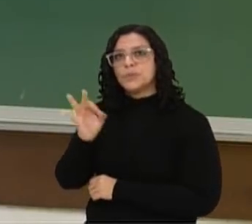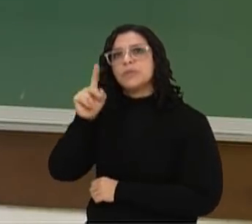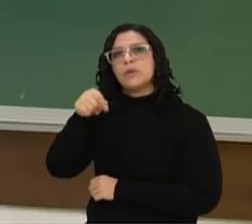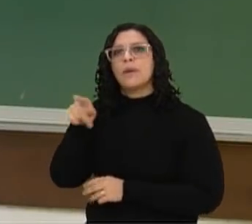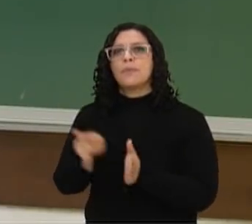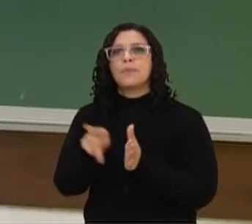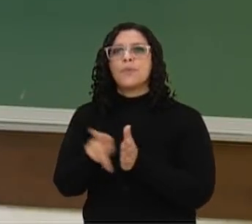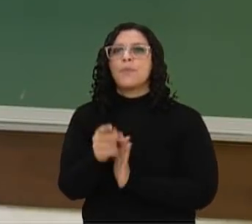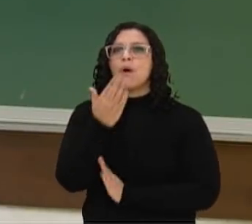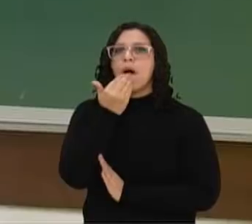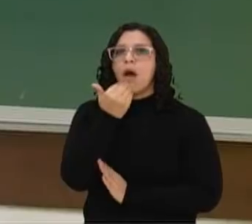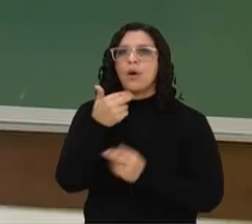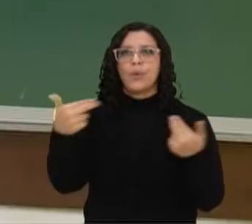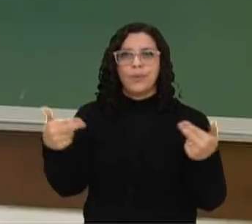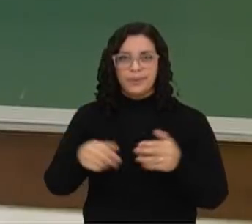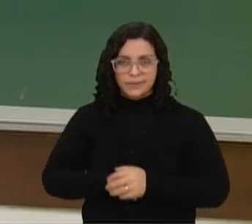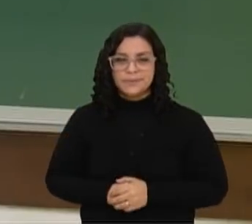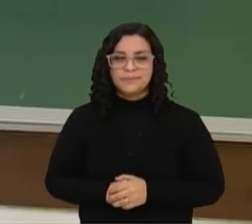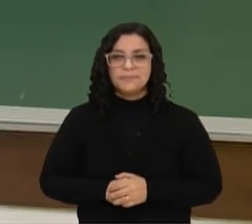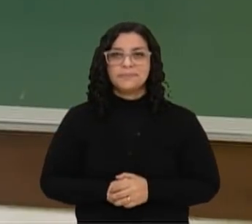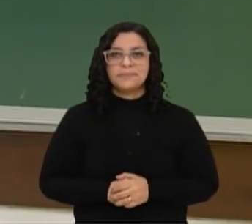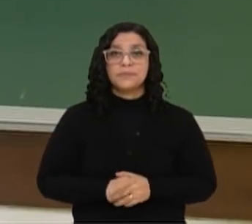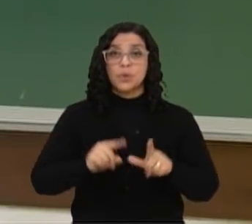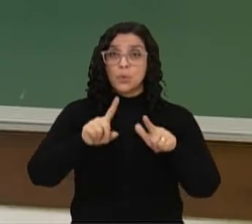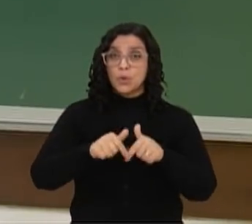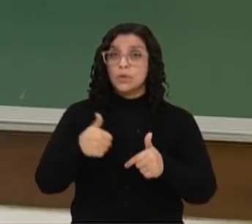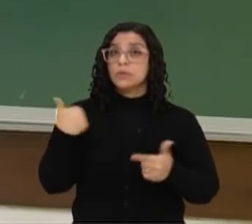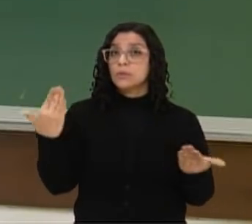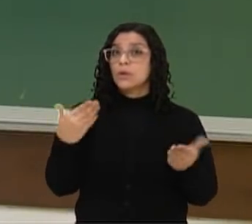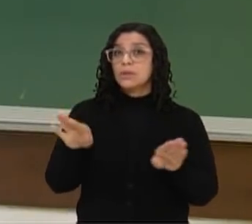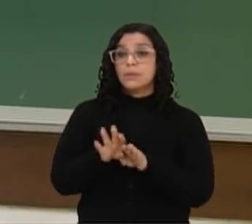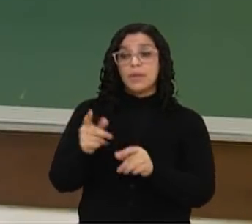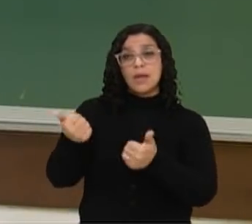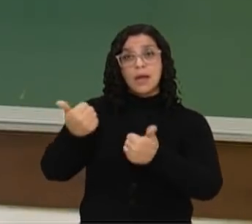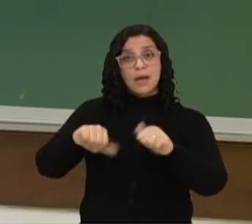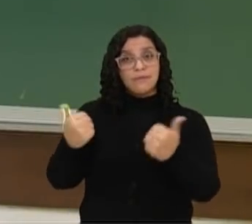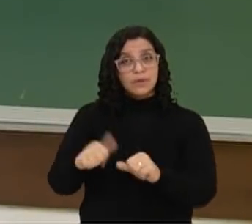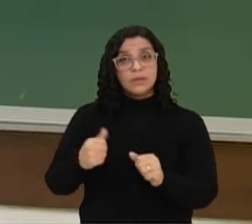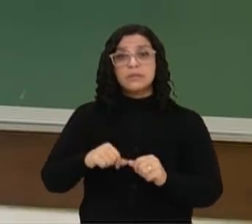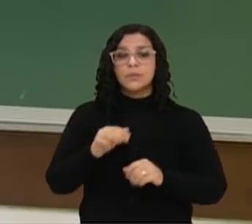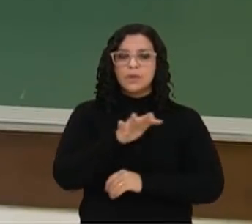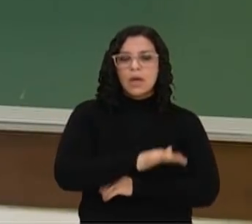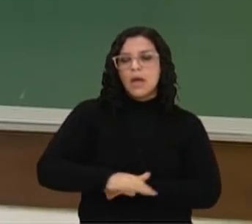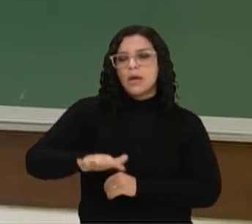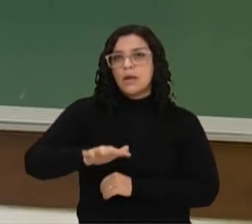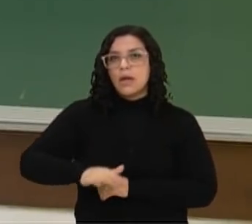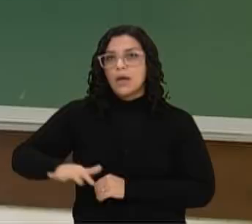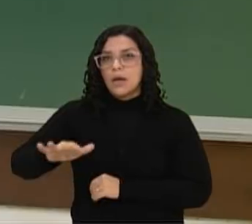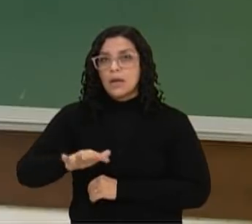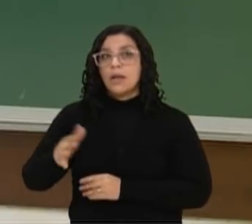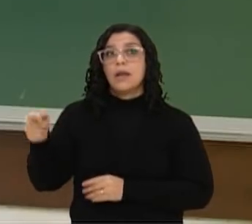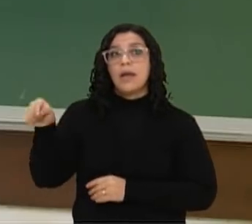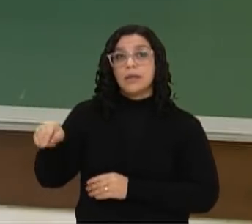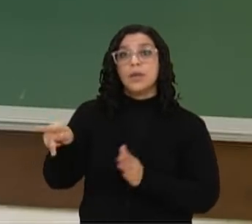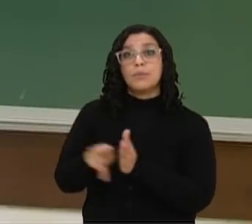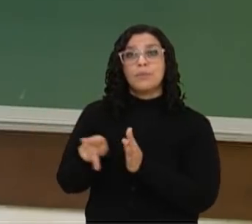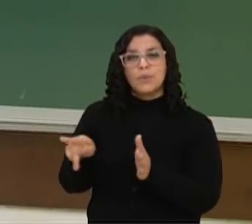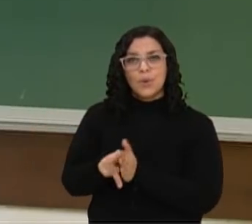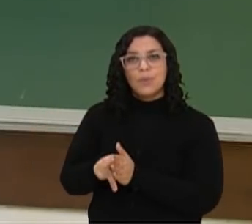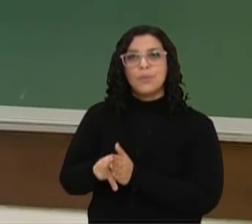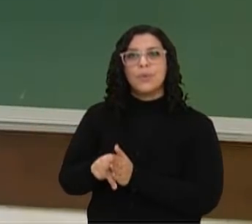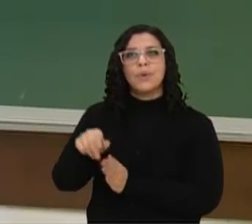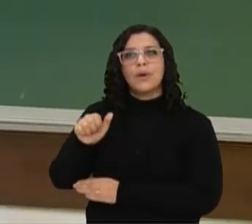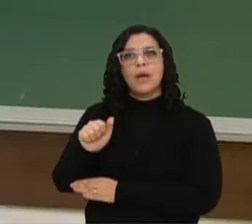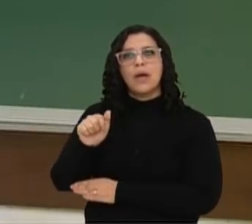24% desse número ali, né? Índice que avalia essa produção em cada setor. A agroindústria é seguida